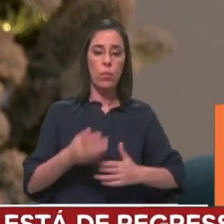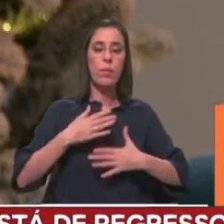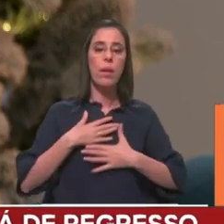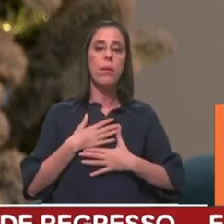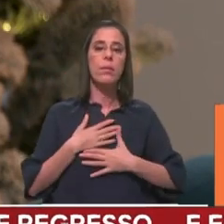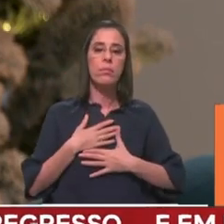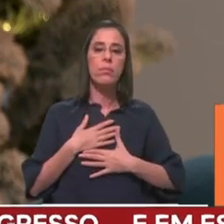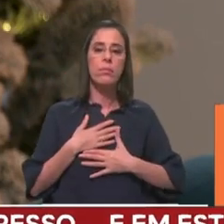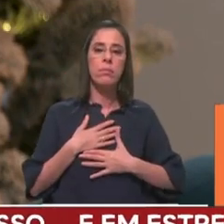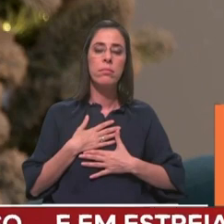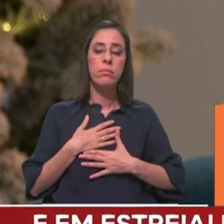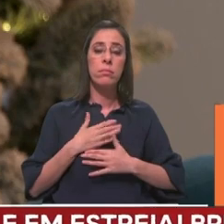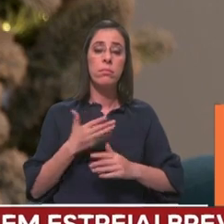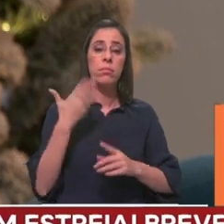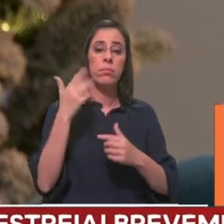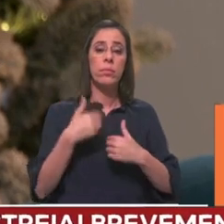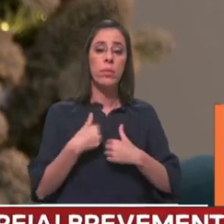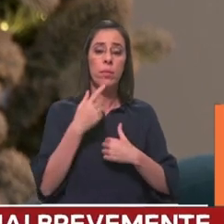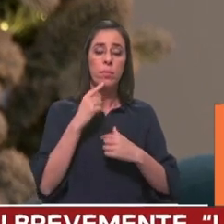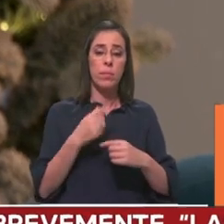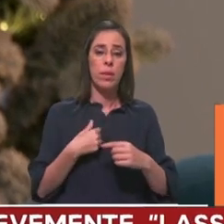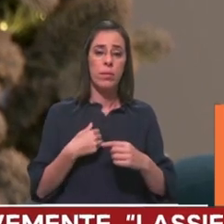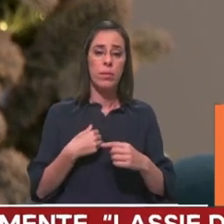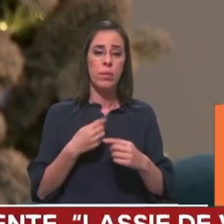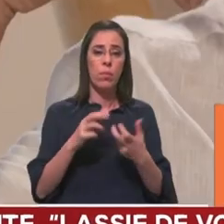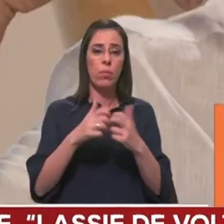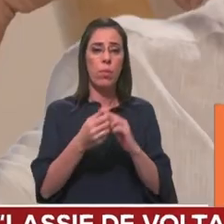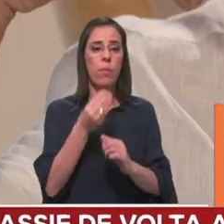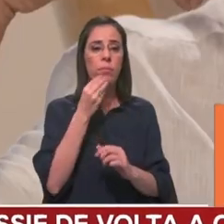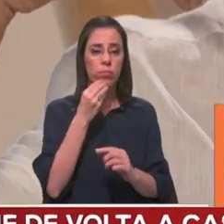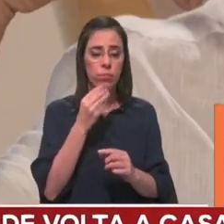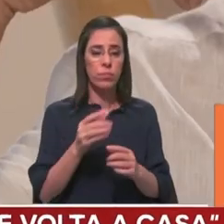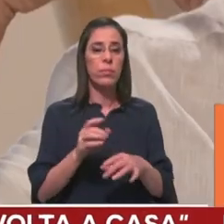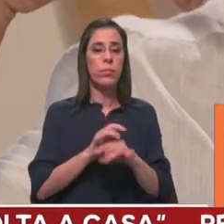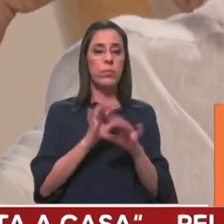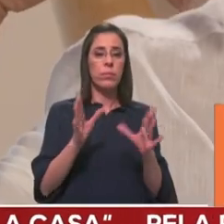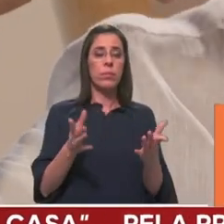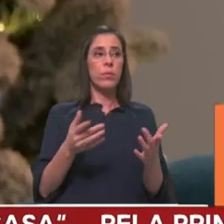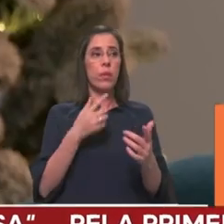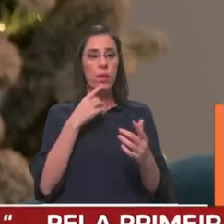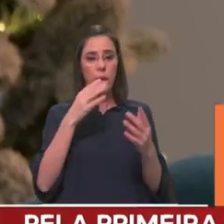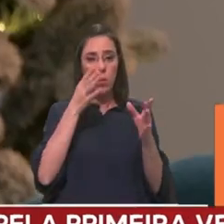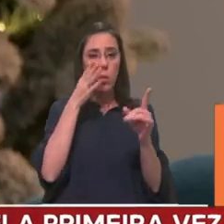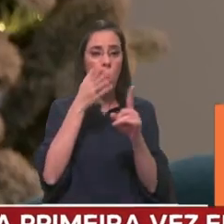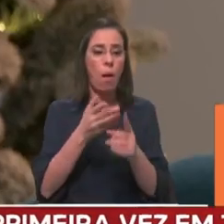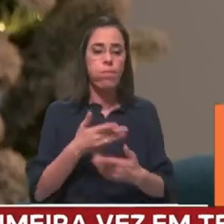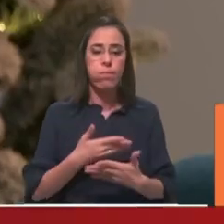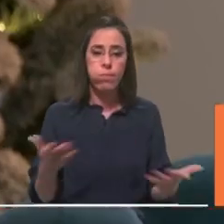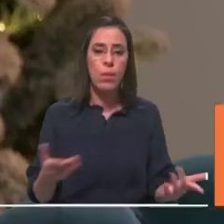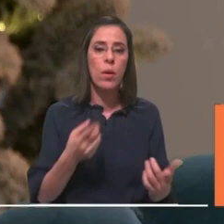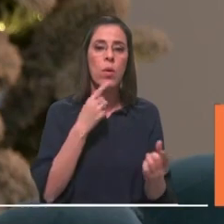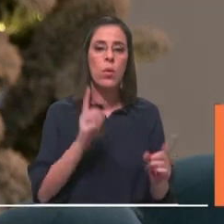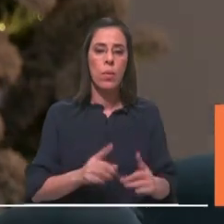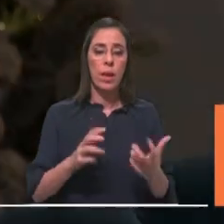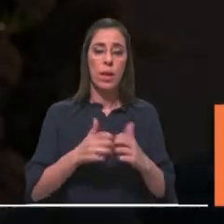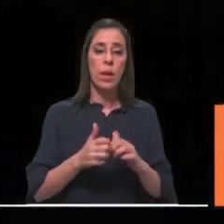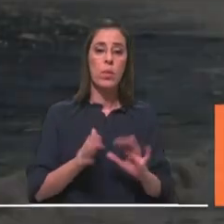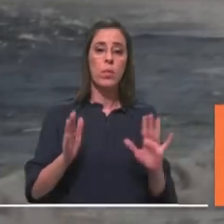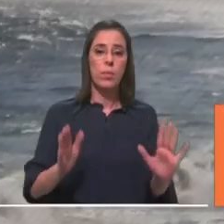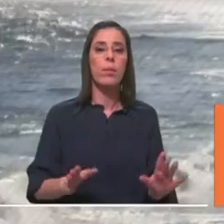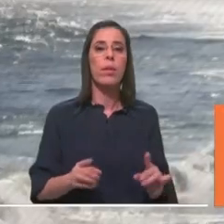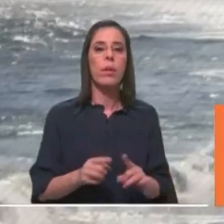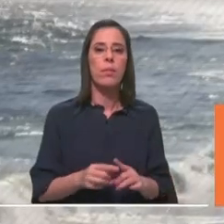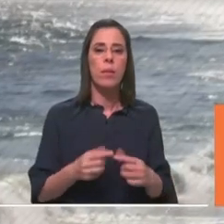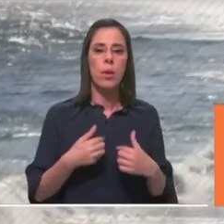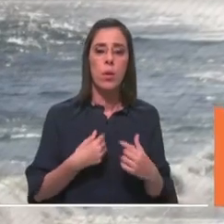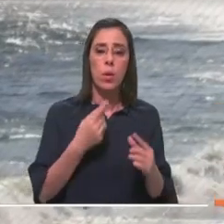e que... A primeira foi quando eu percebi que tinha transtorno alimentar, que foi quando fui para o Brasil. E imagina, tu estás tão desfocado de ti que não percebes que tens um problema.